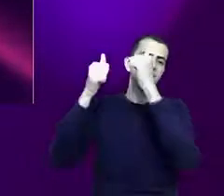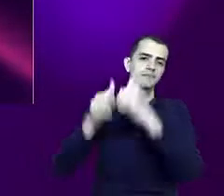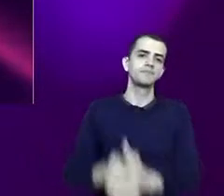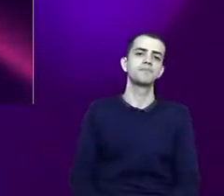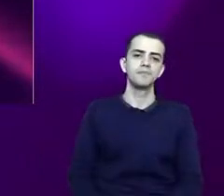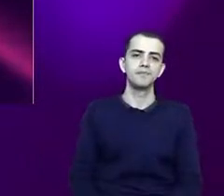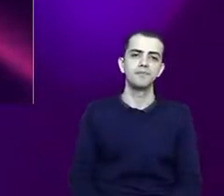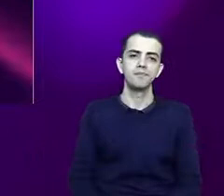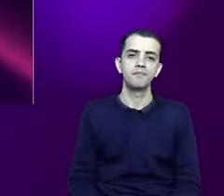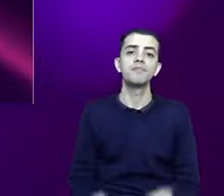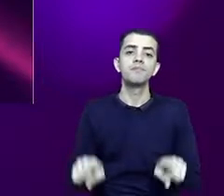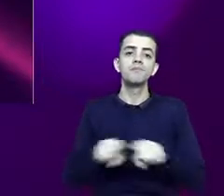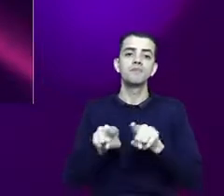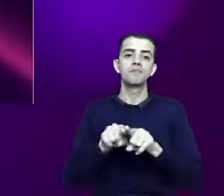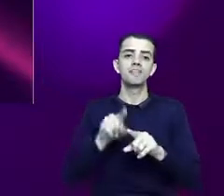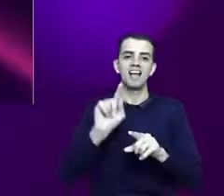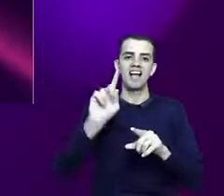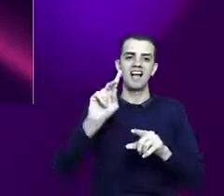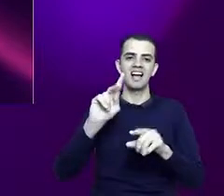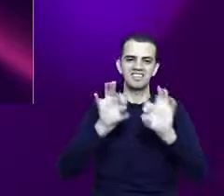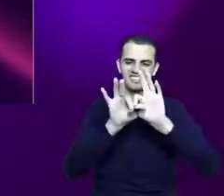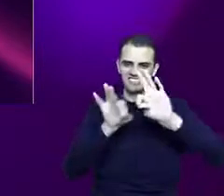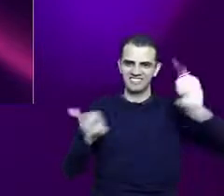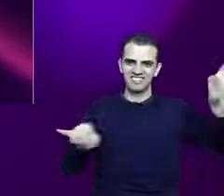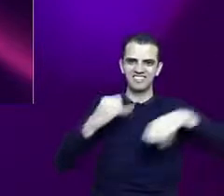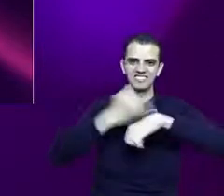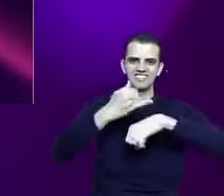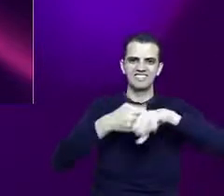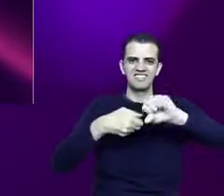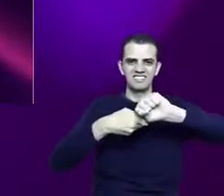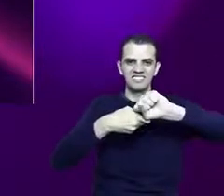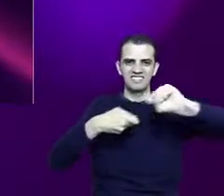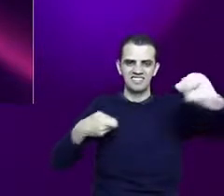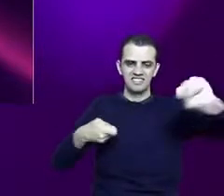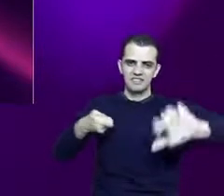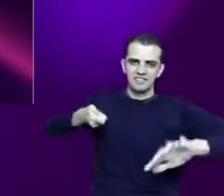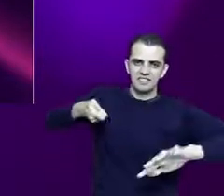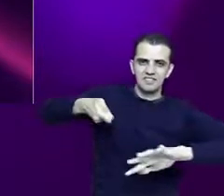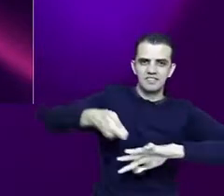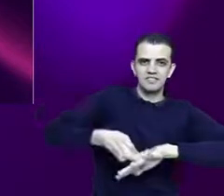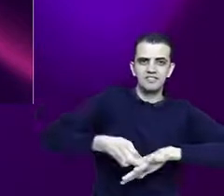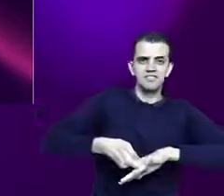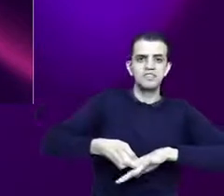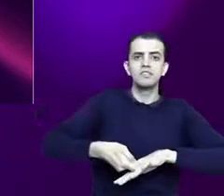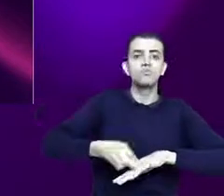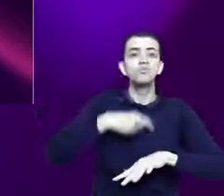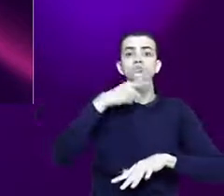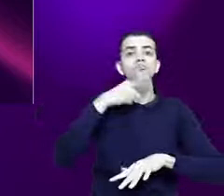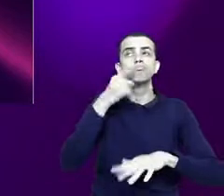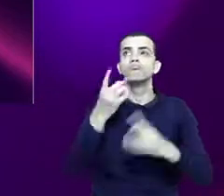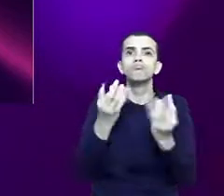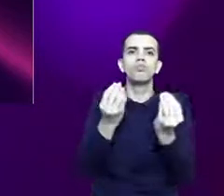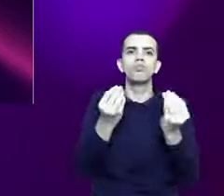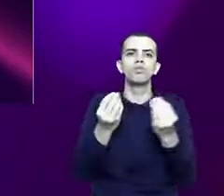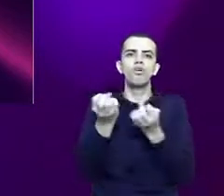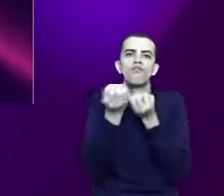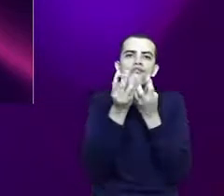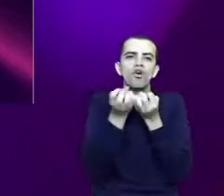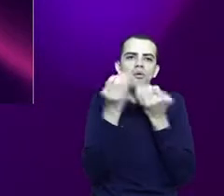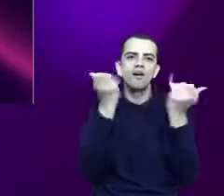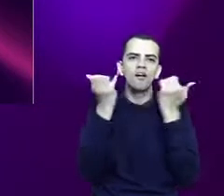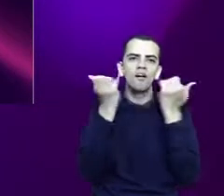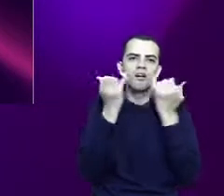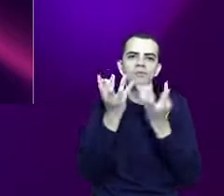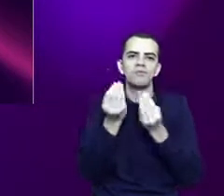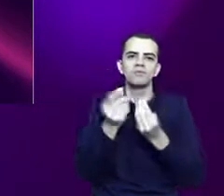relação à implantação da haste, o sistema um pouco, não te oferece tantos dados como no acetábulo, mas